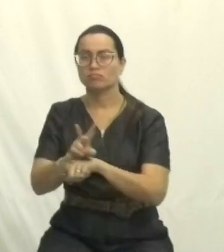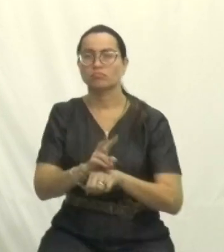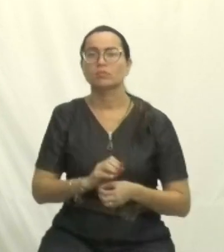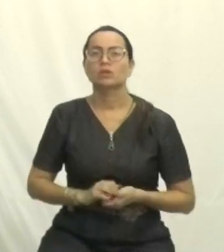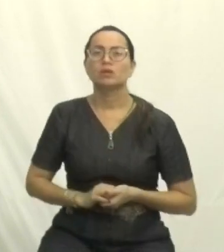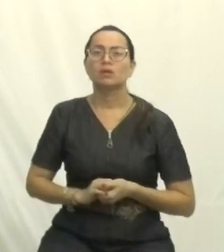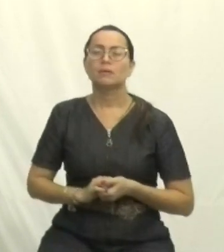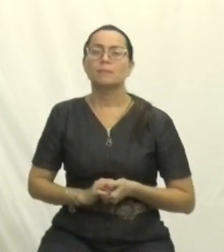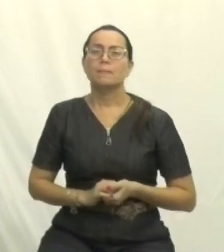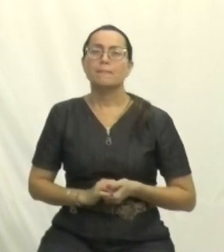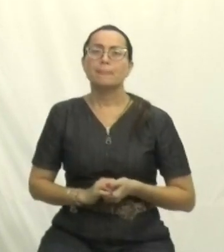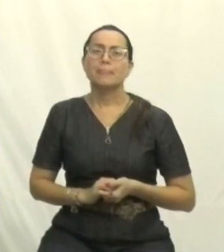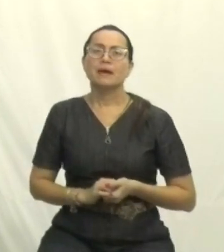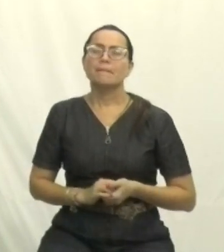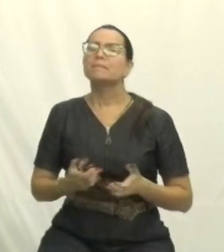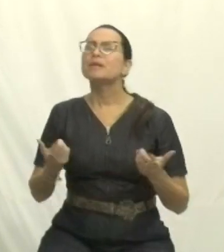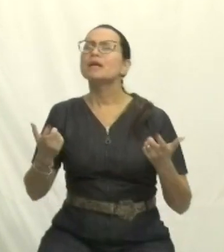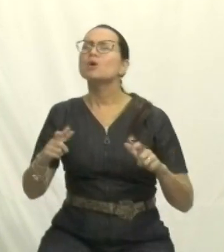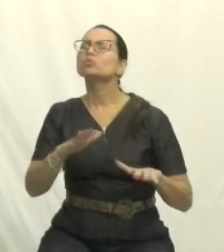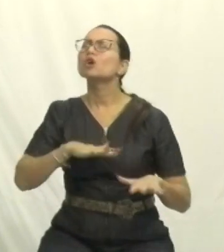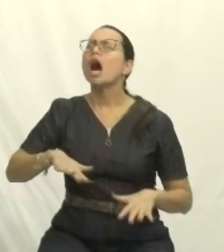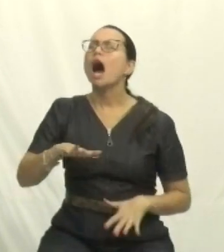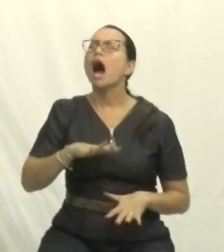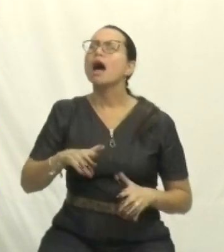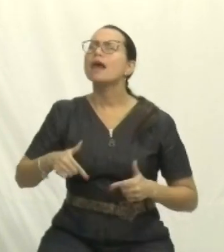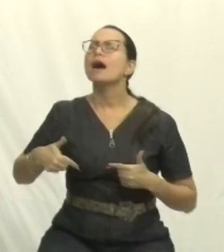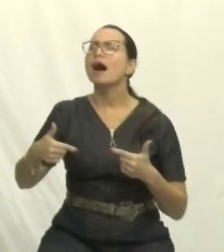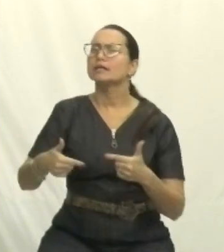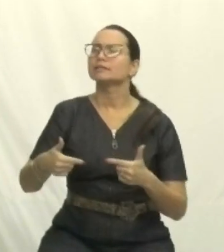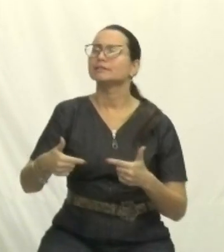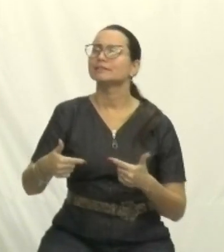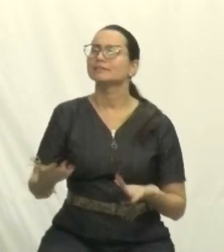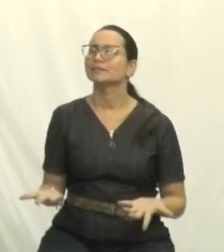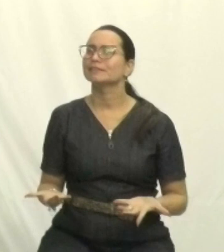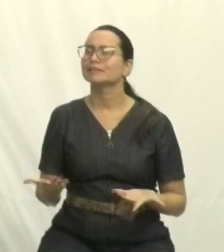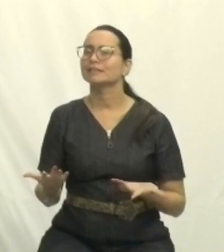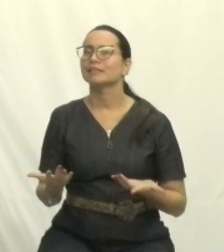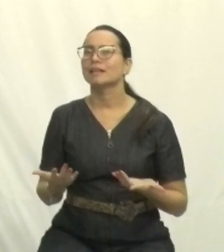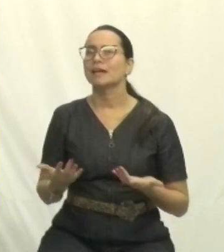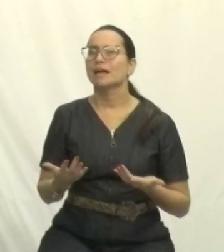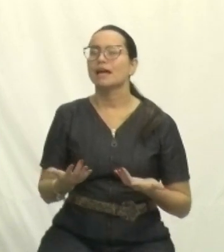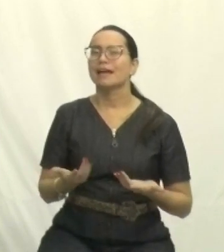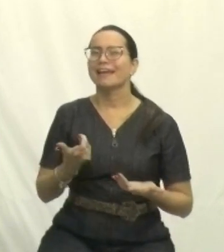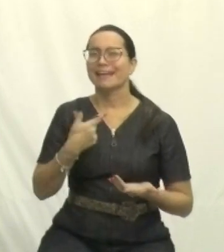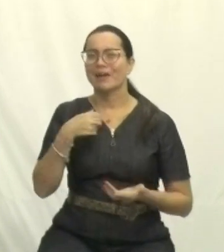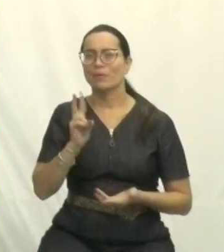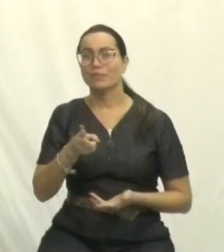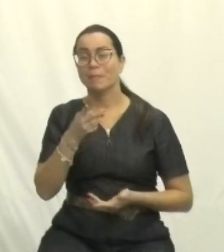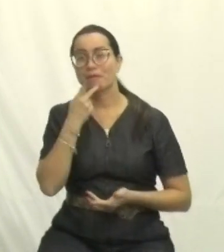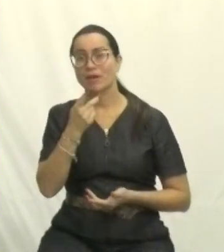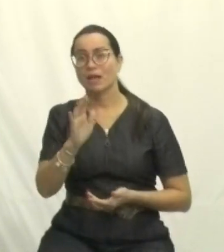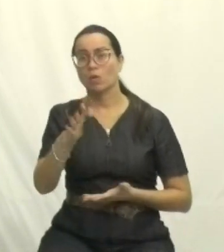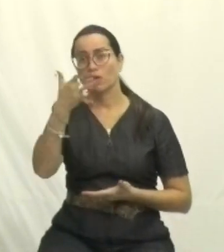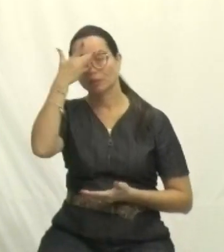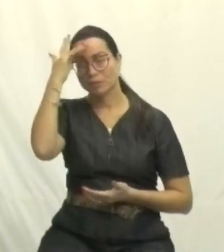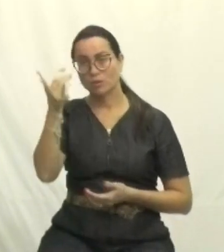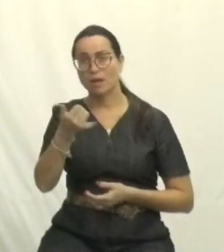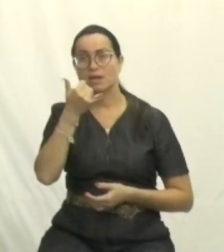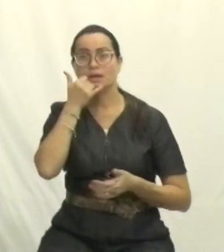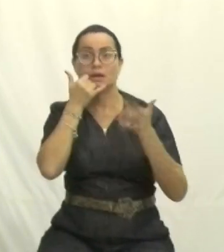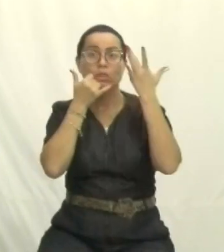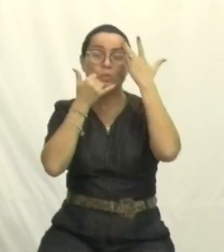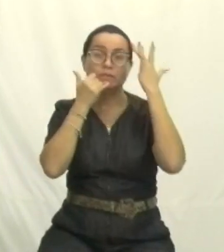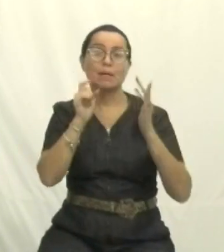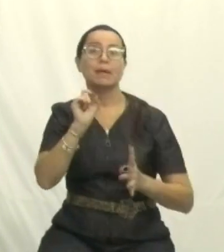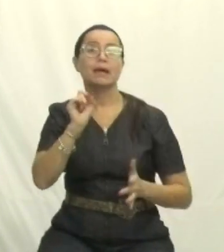de Bombeiros Militar atua, né? Eu costumo brincar que quando as pessoas ligam, elas, na verdade, elas não sabem para quem ligar, elas